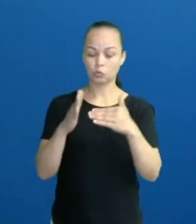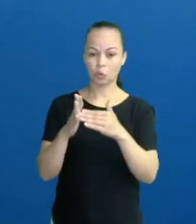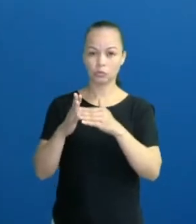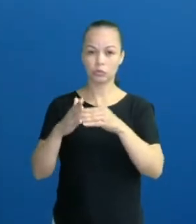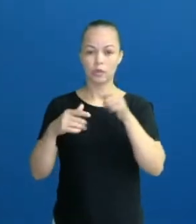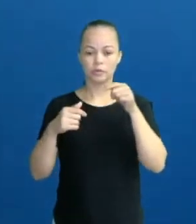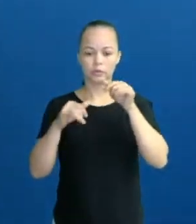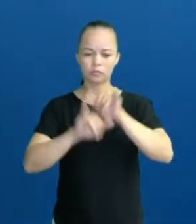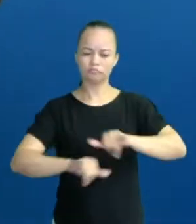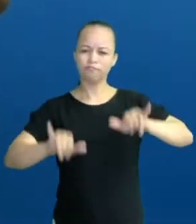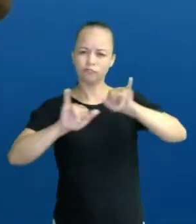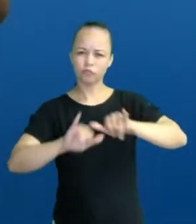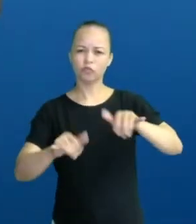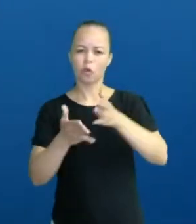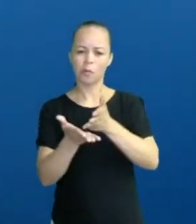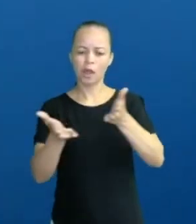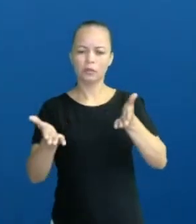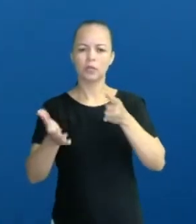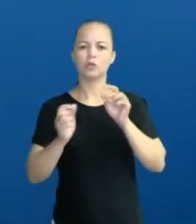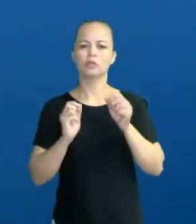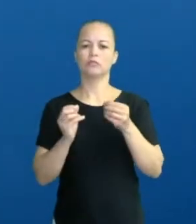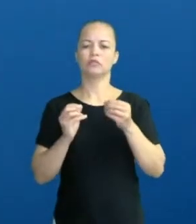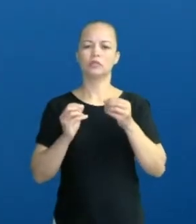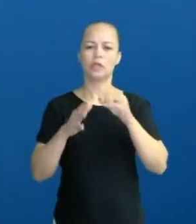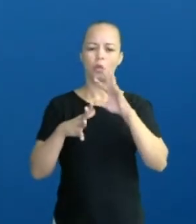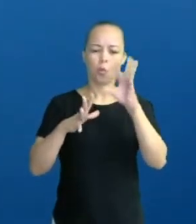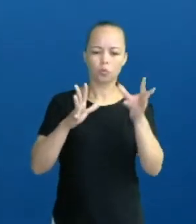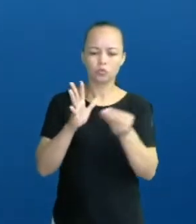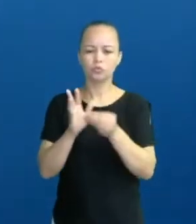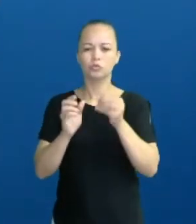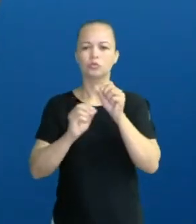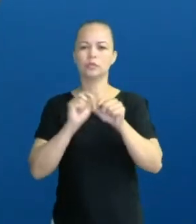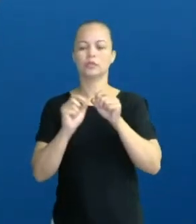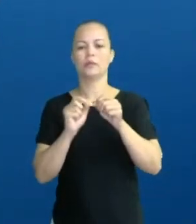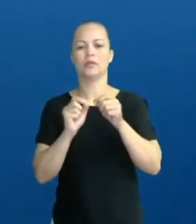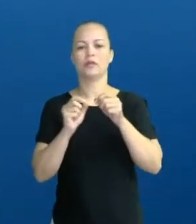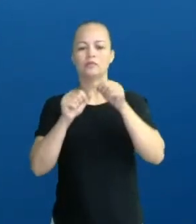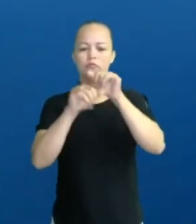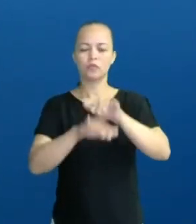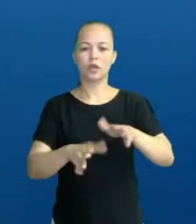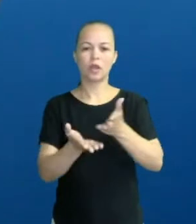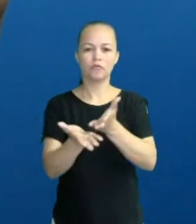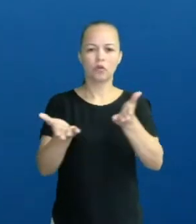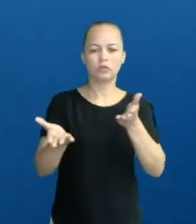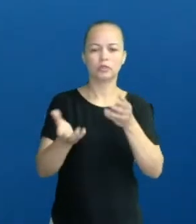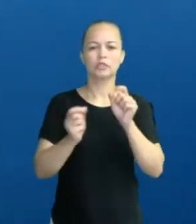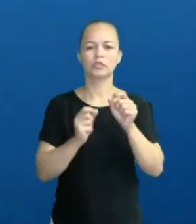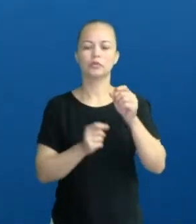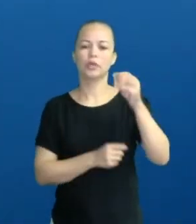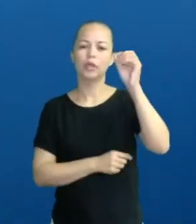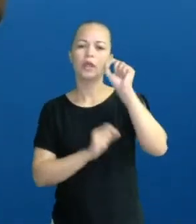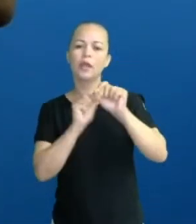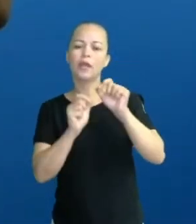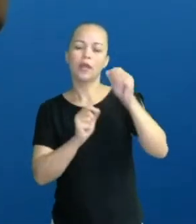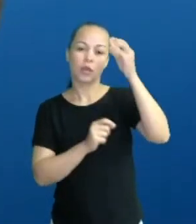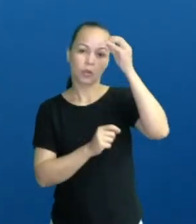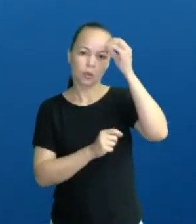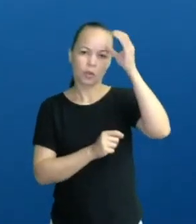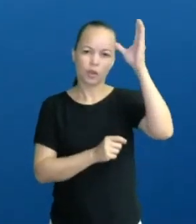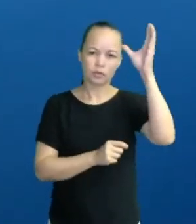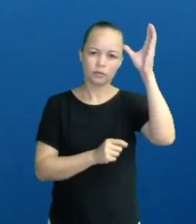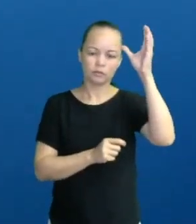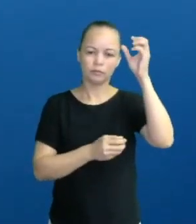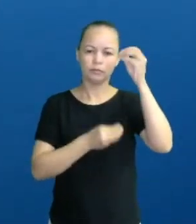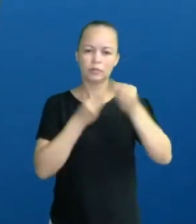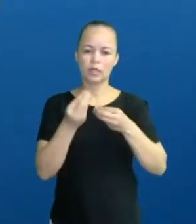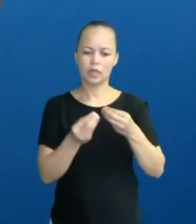Essas informações, elas vão ser hoje construídas para gerar em você o que a gente chama justamente de conhecimento. E esse